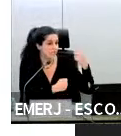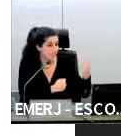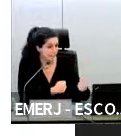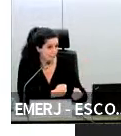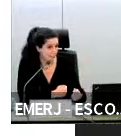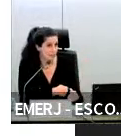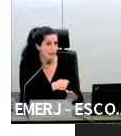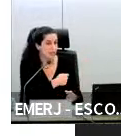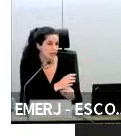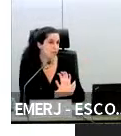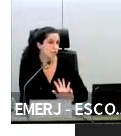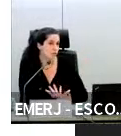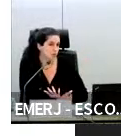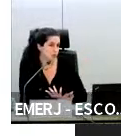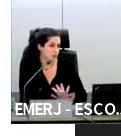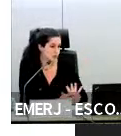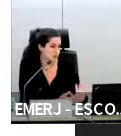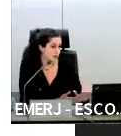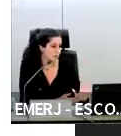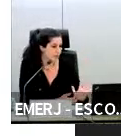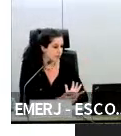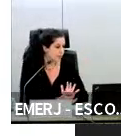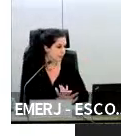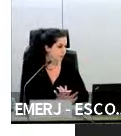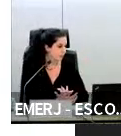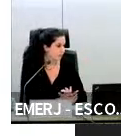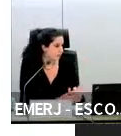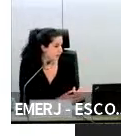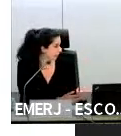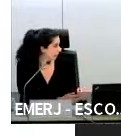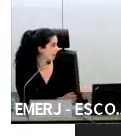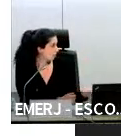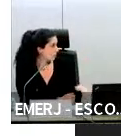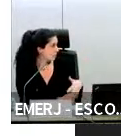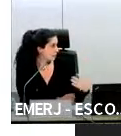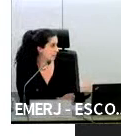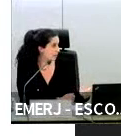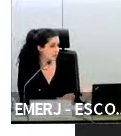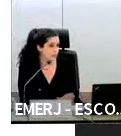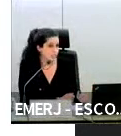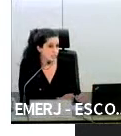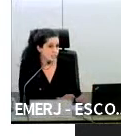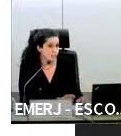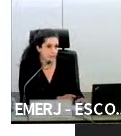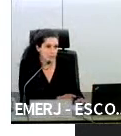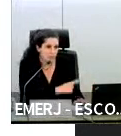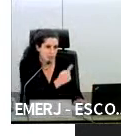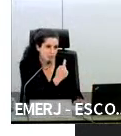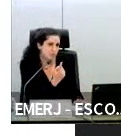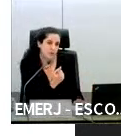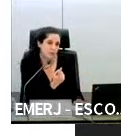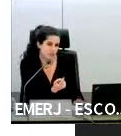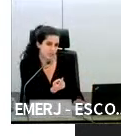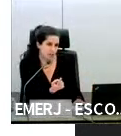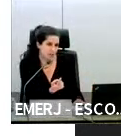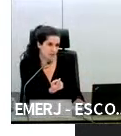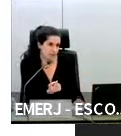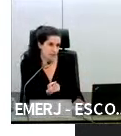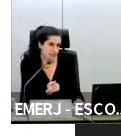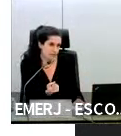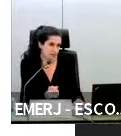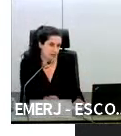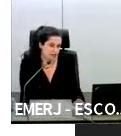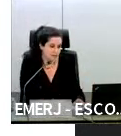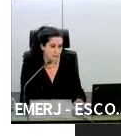do WhatsApp que ela mudou colocando X vermelho. Então, como esse trabalho às vezes chega em lugares que a gente nunca imaginar,